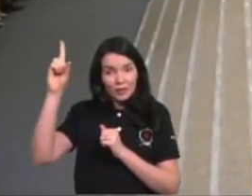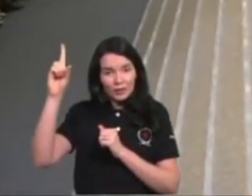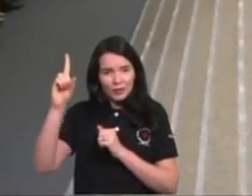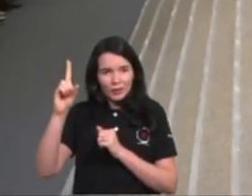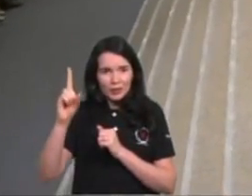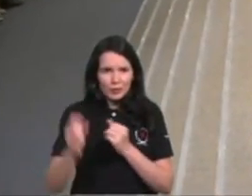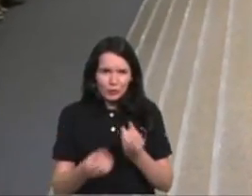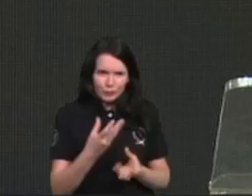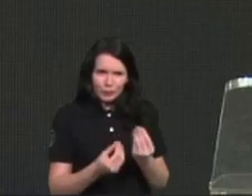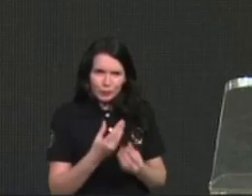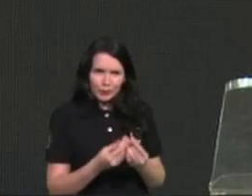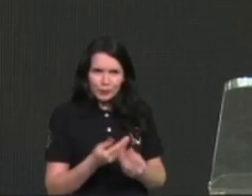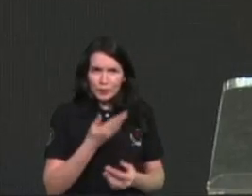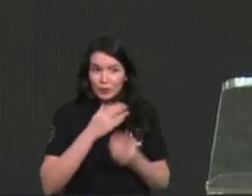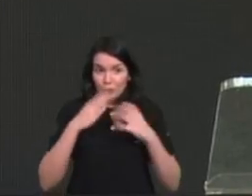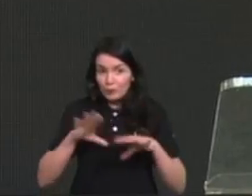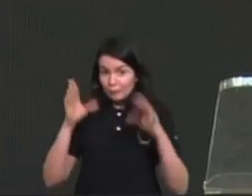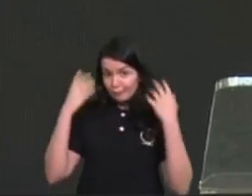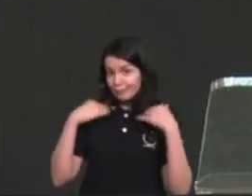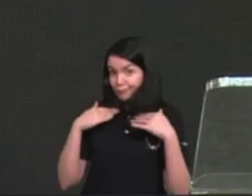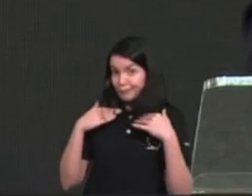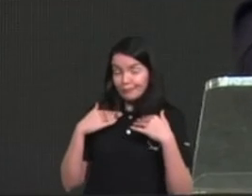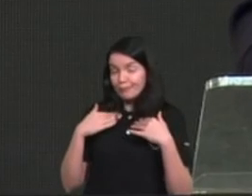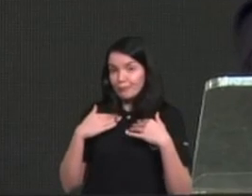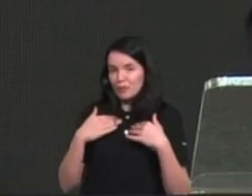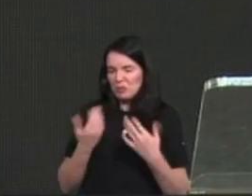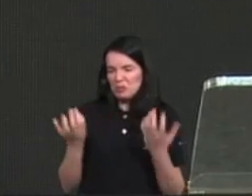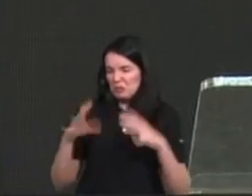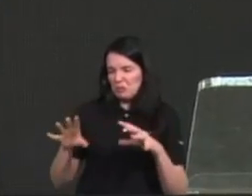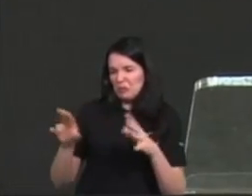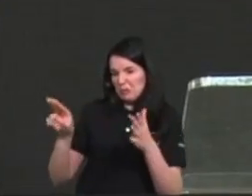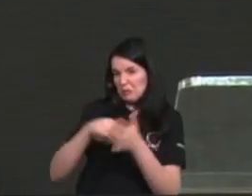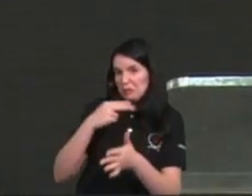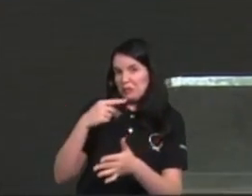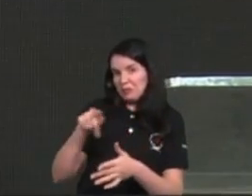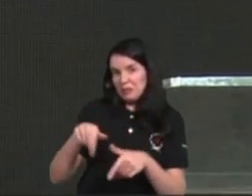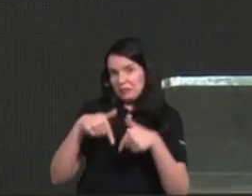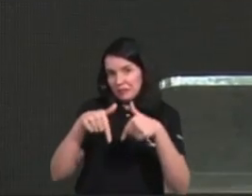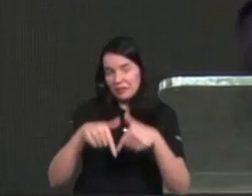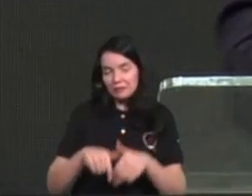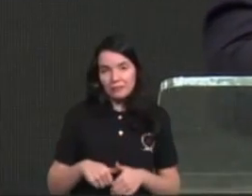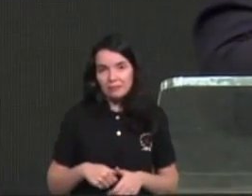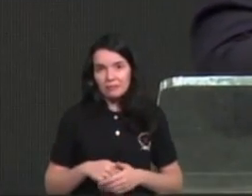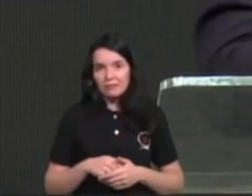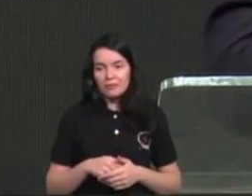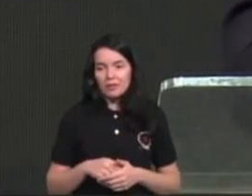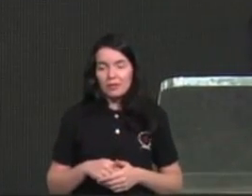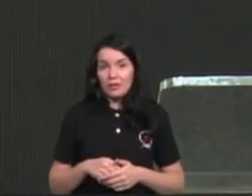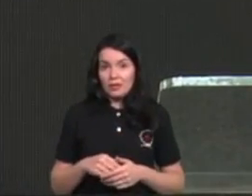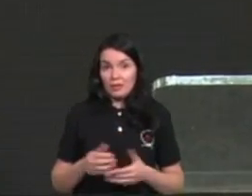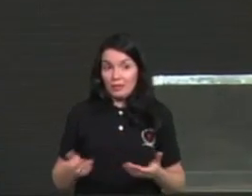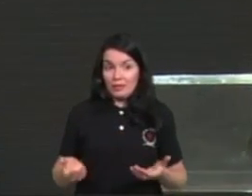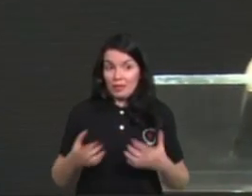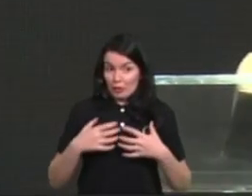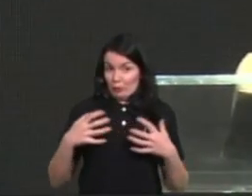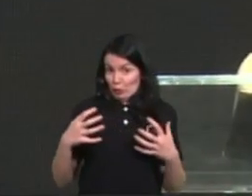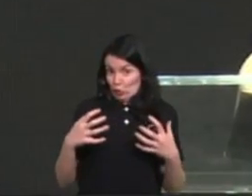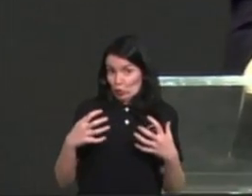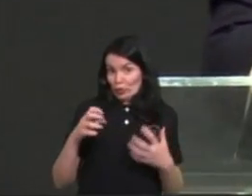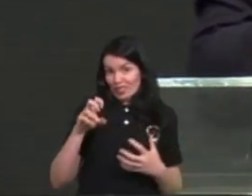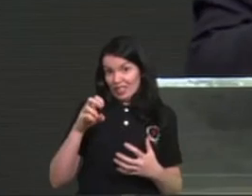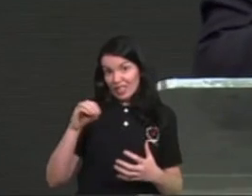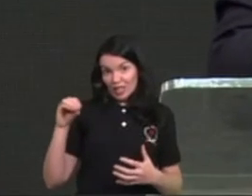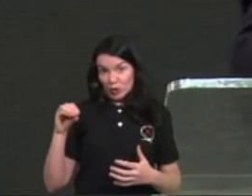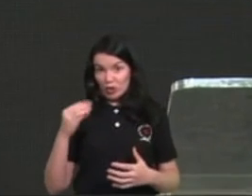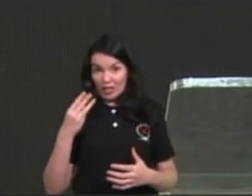inferno que não gostou do teu Penteado não gostei dessa cirurgia que você fez você botou 500 era para botar 300